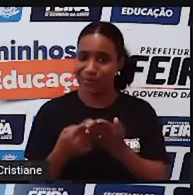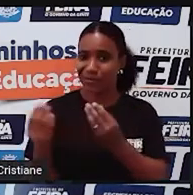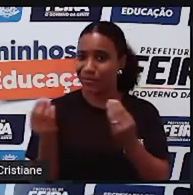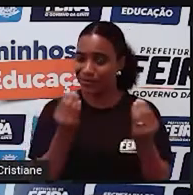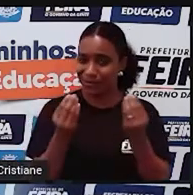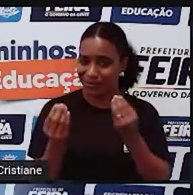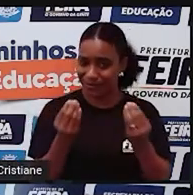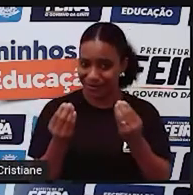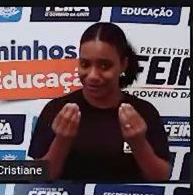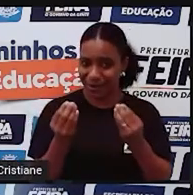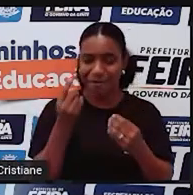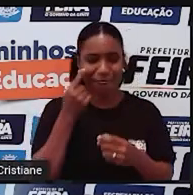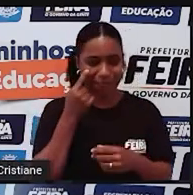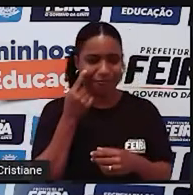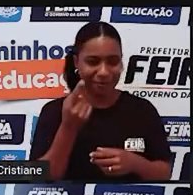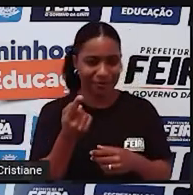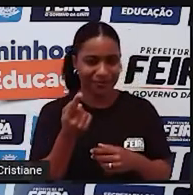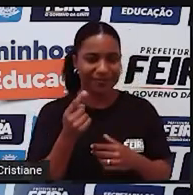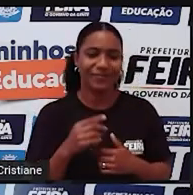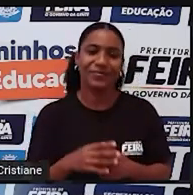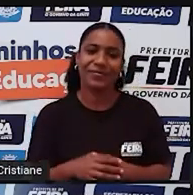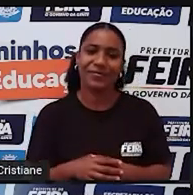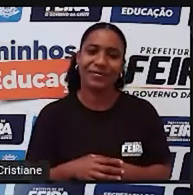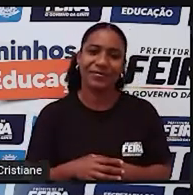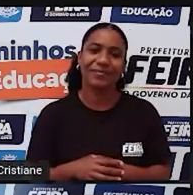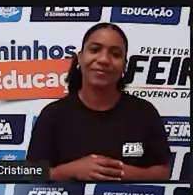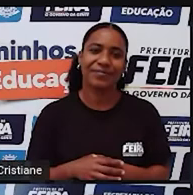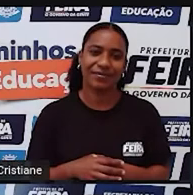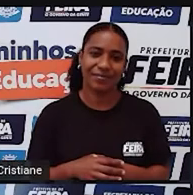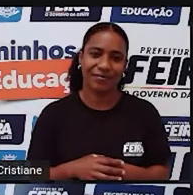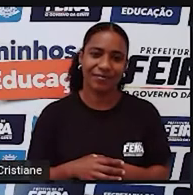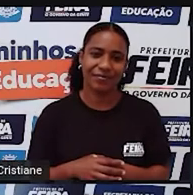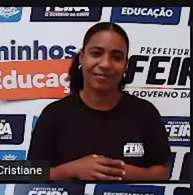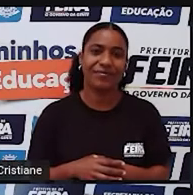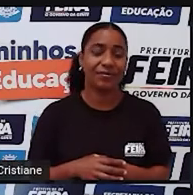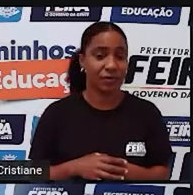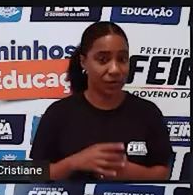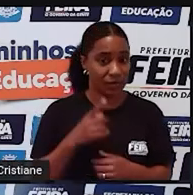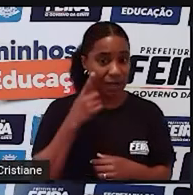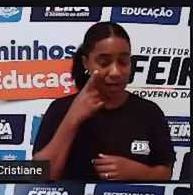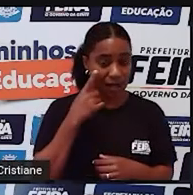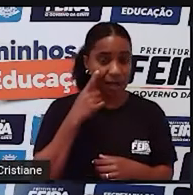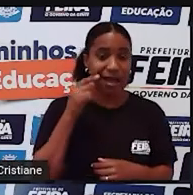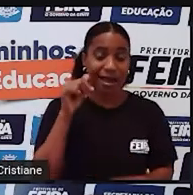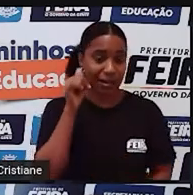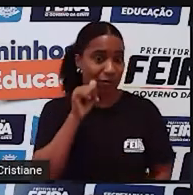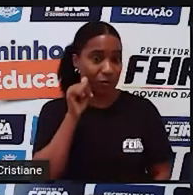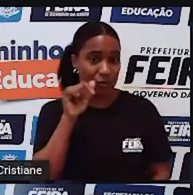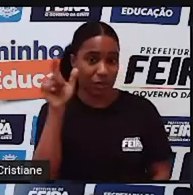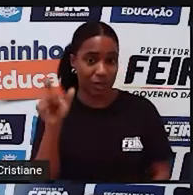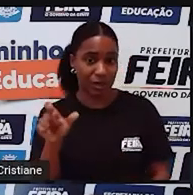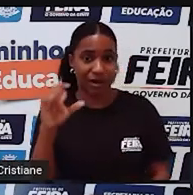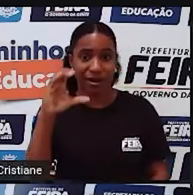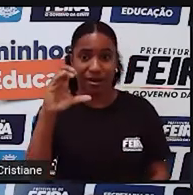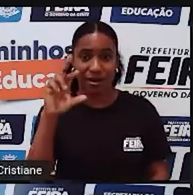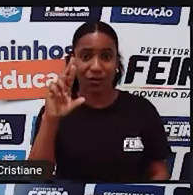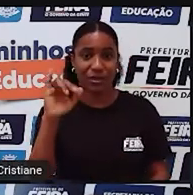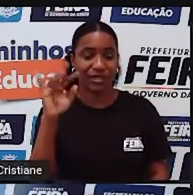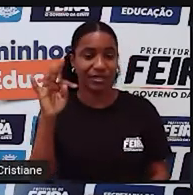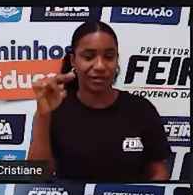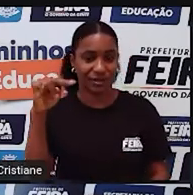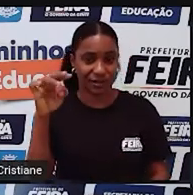utilizadas nesse diálogo. Christine utiliza a expressão hi, que é